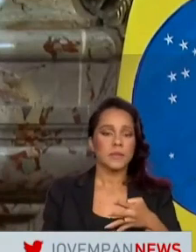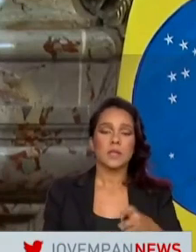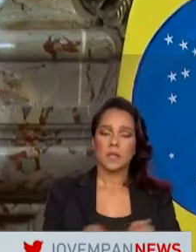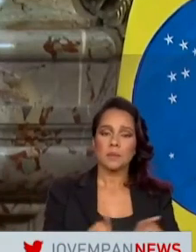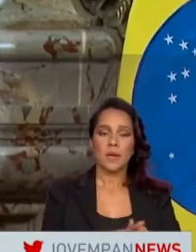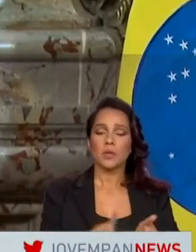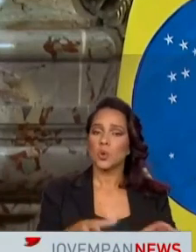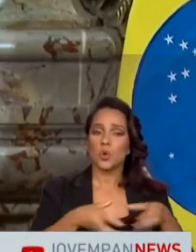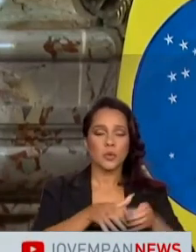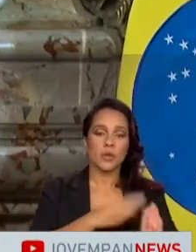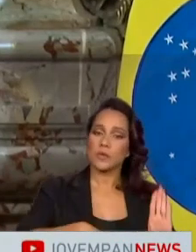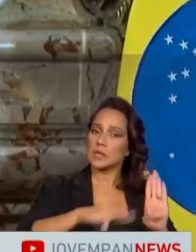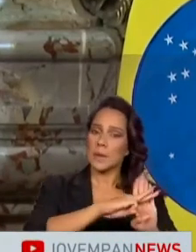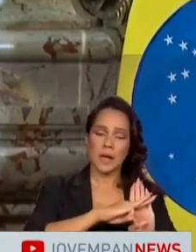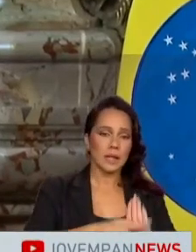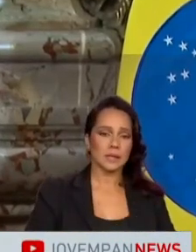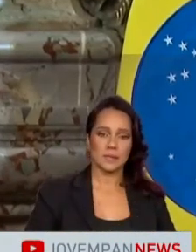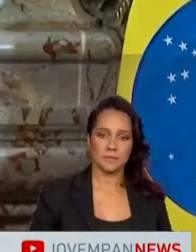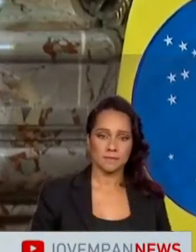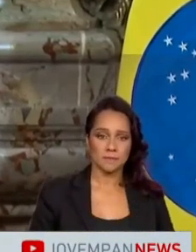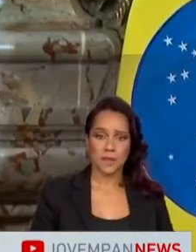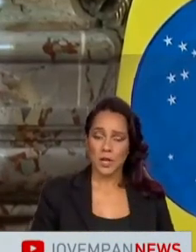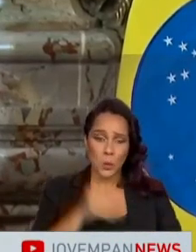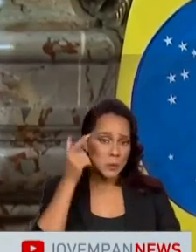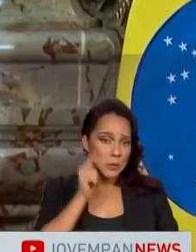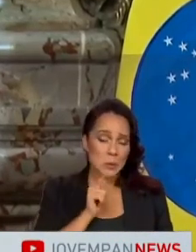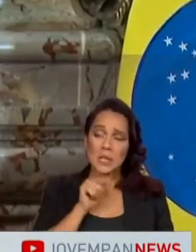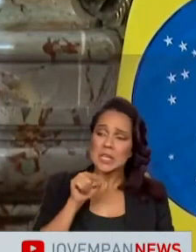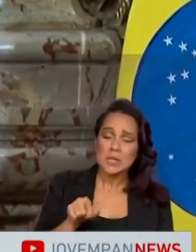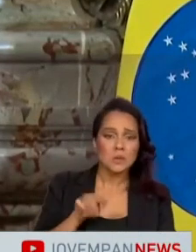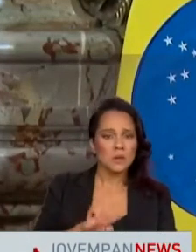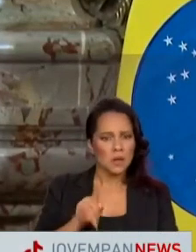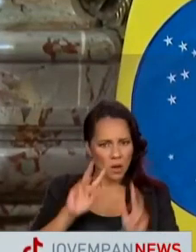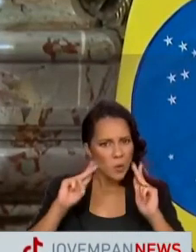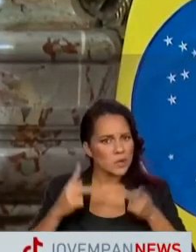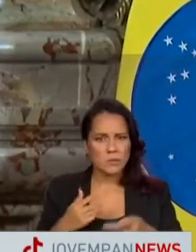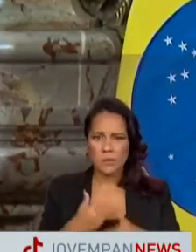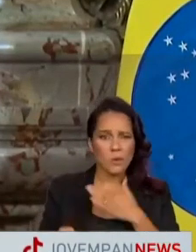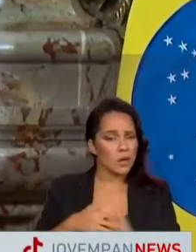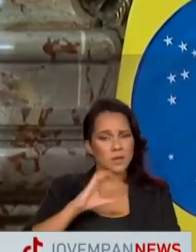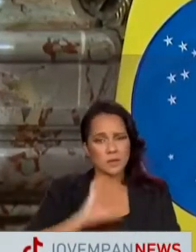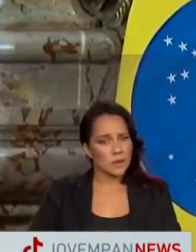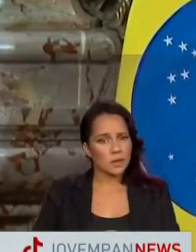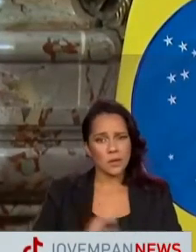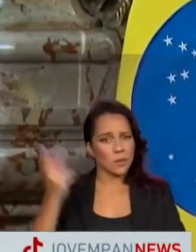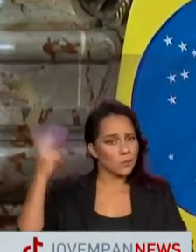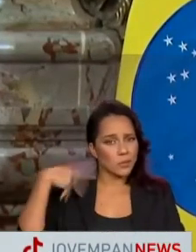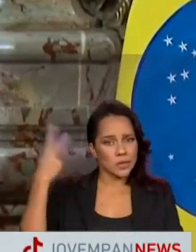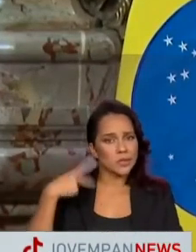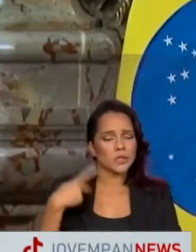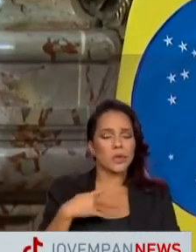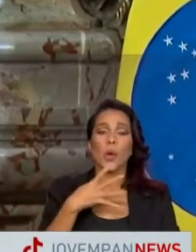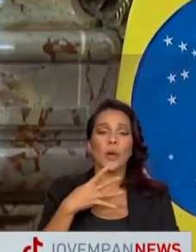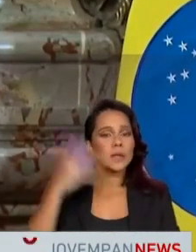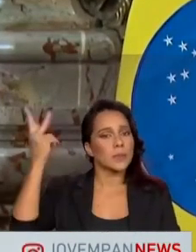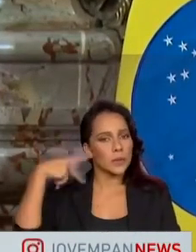uma parte das forças armadas. Y una parte de las fuerzas armadas. Isso é reconhecido por qualquer cidadão que faça política no Brasil. Eso